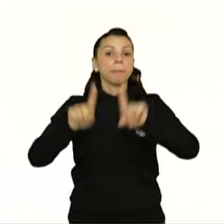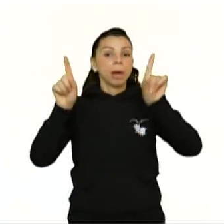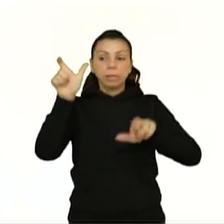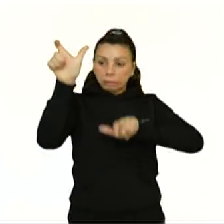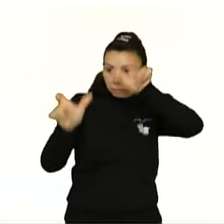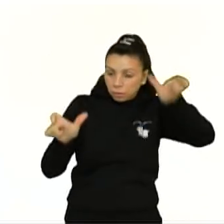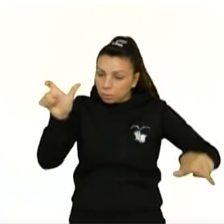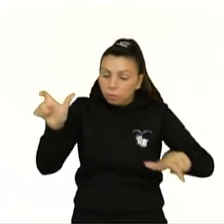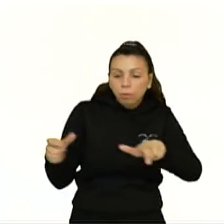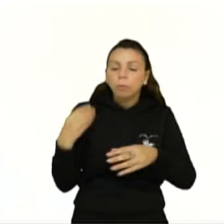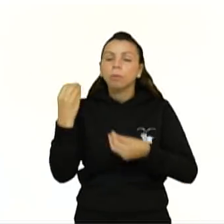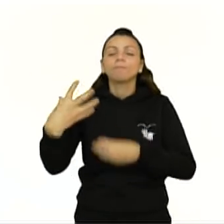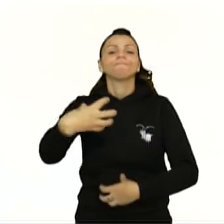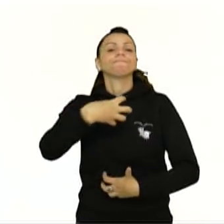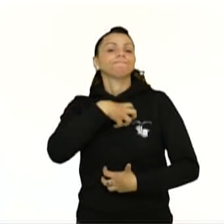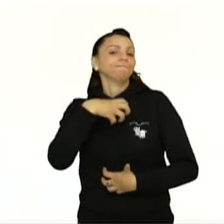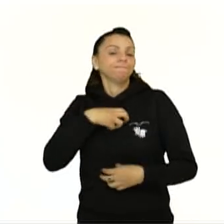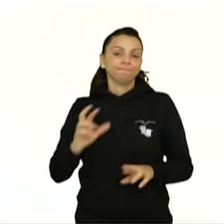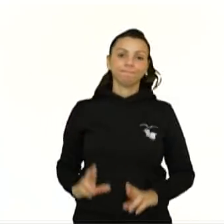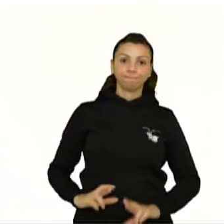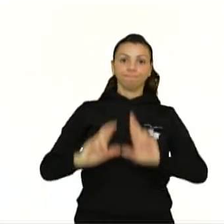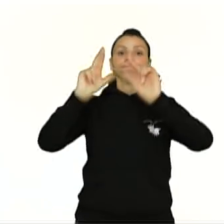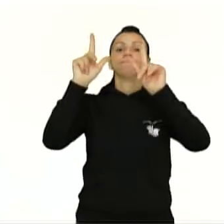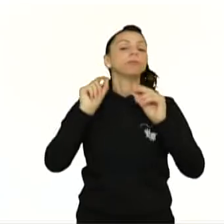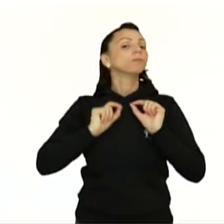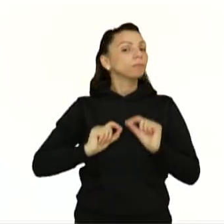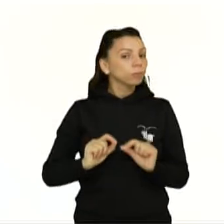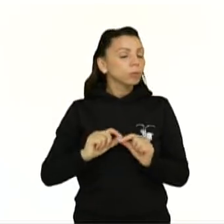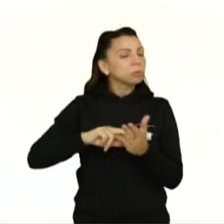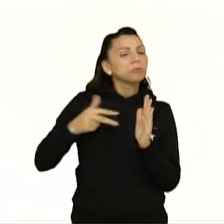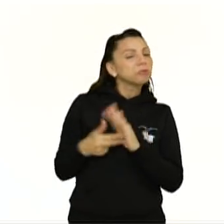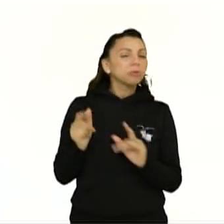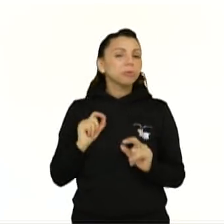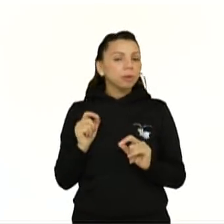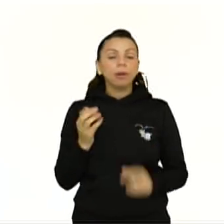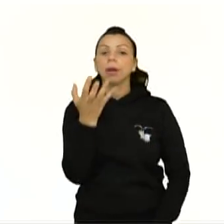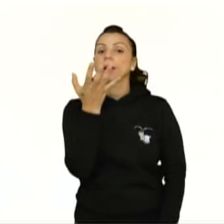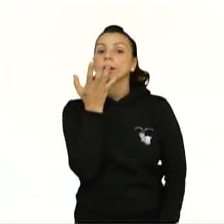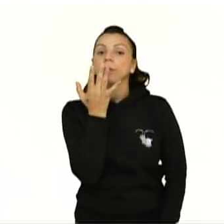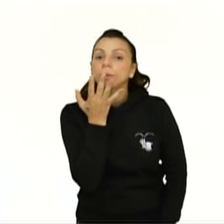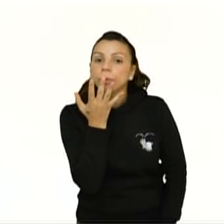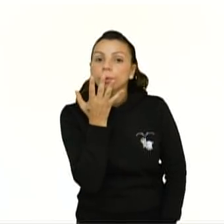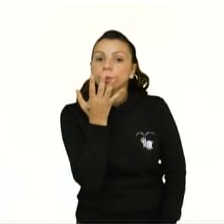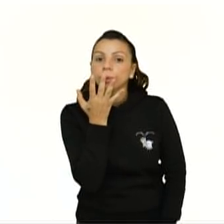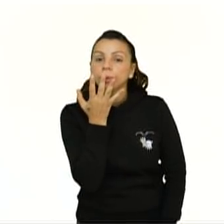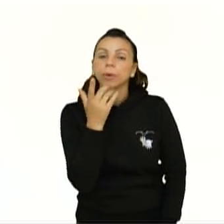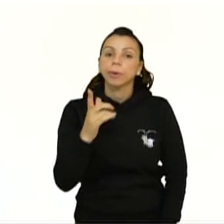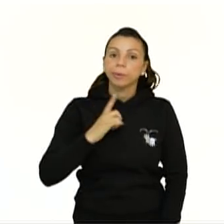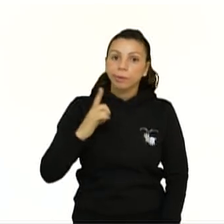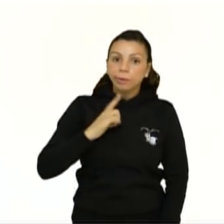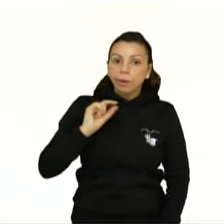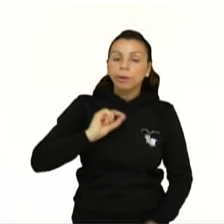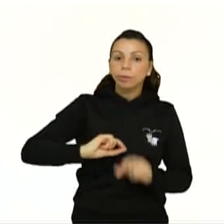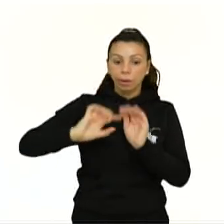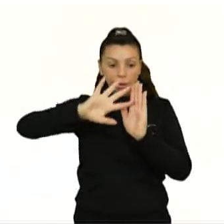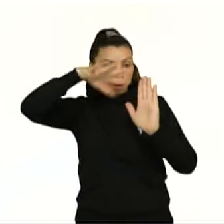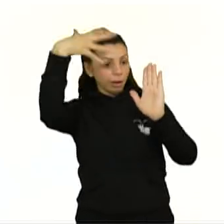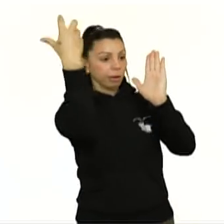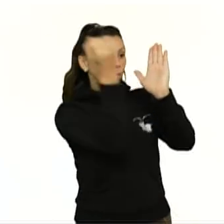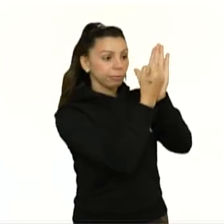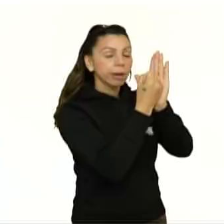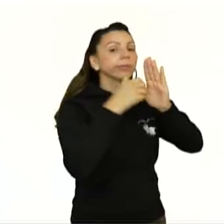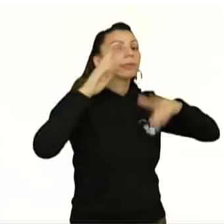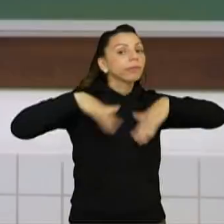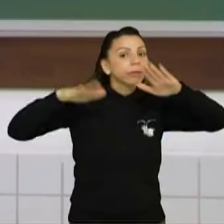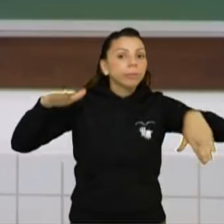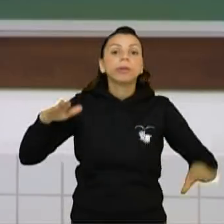sentir essa construção de maneira diferente. Isso quer dizer que, na verdade, a cor ela tem um potencial muito simbólico dependendo da